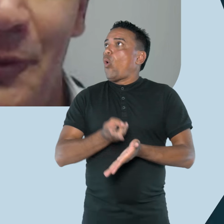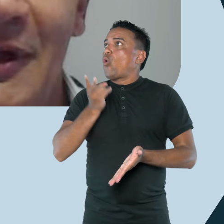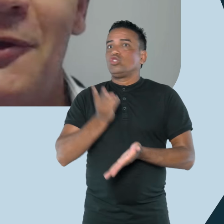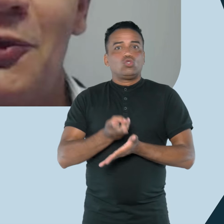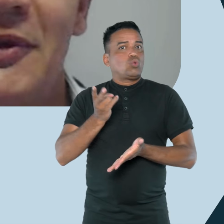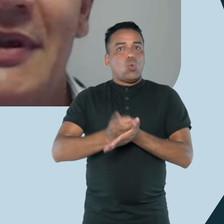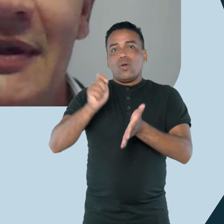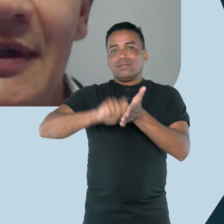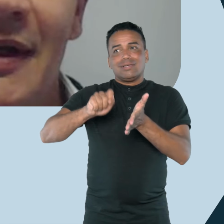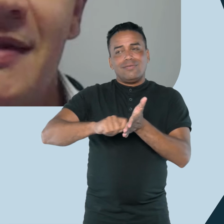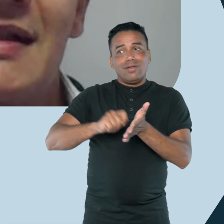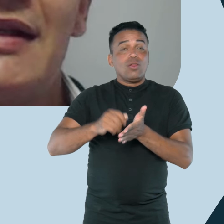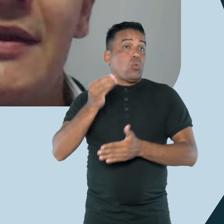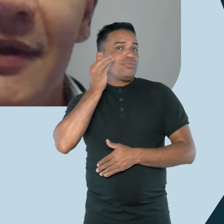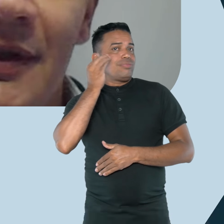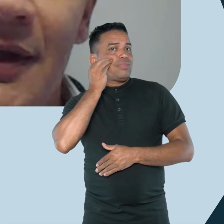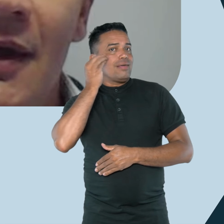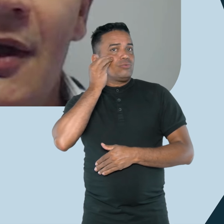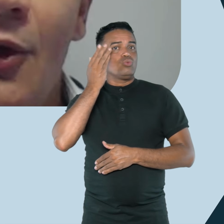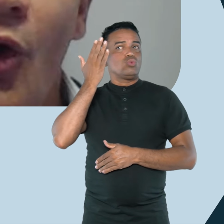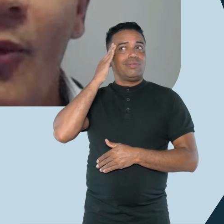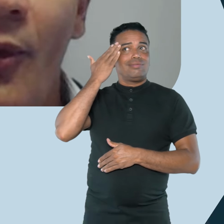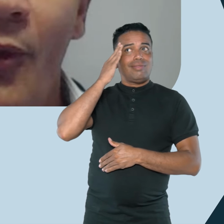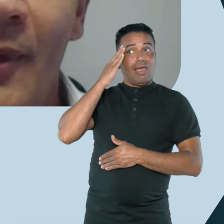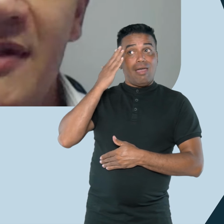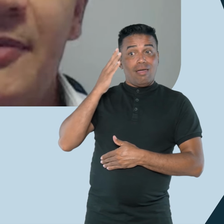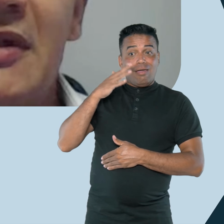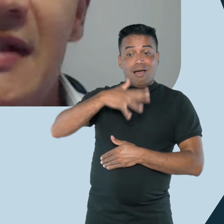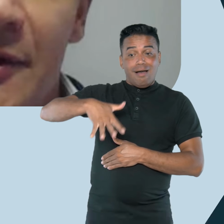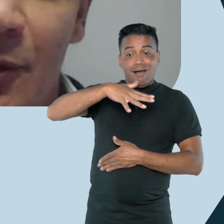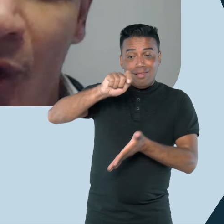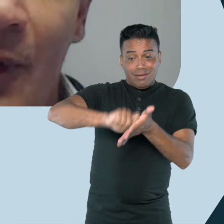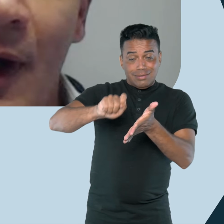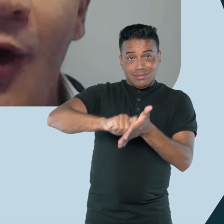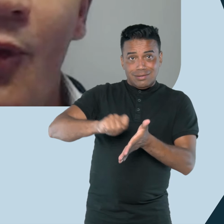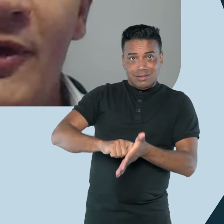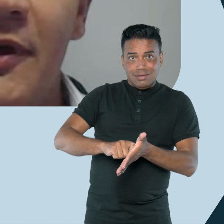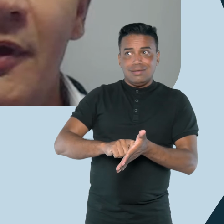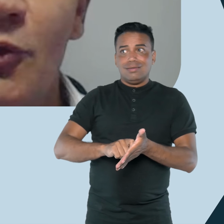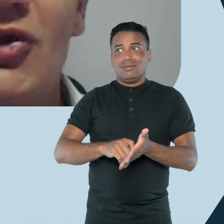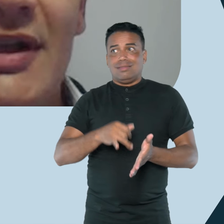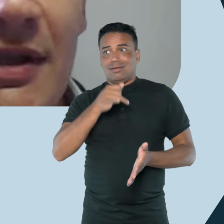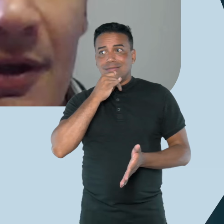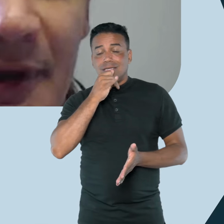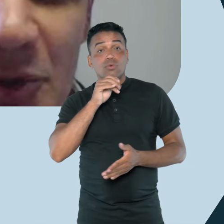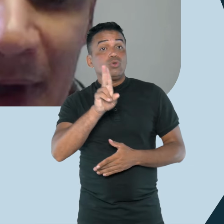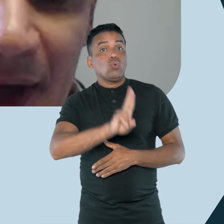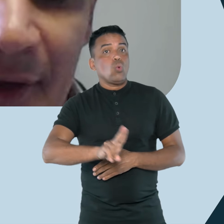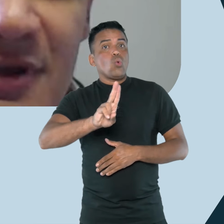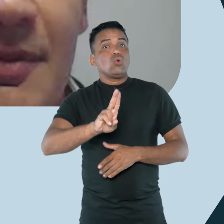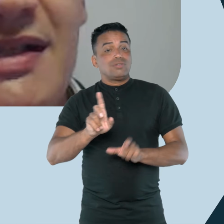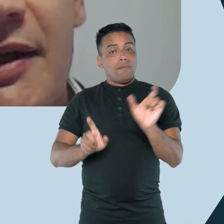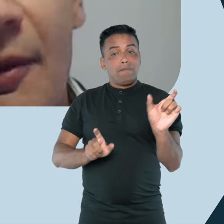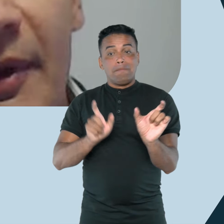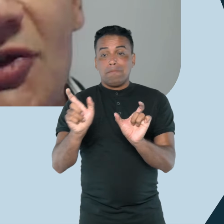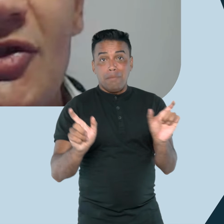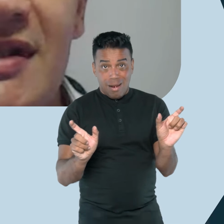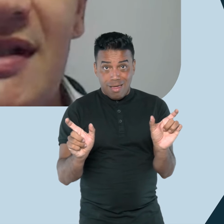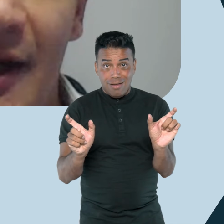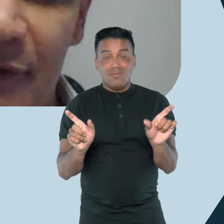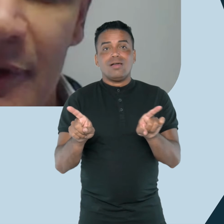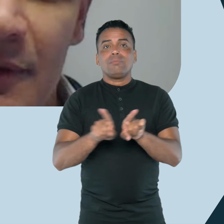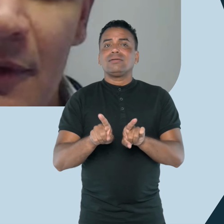né? Eu tento entender a escrita como uma expansão, como algo que utiliza também de palavras, mas que também